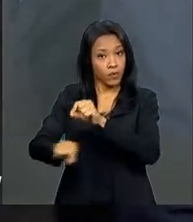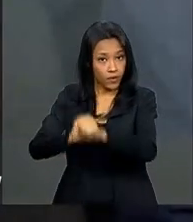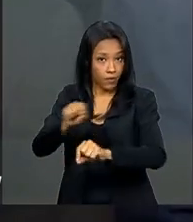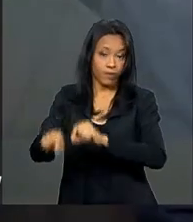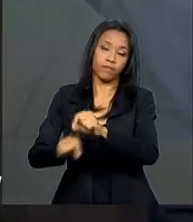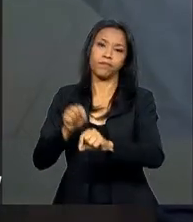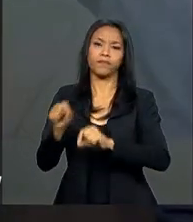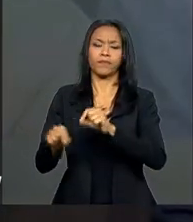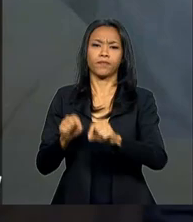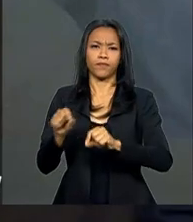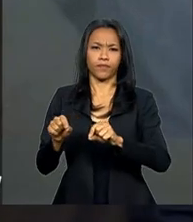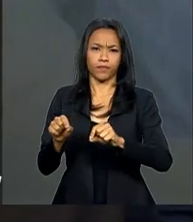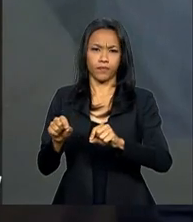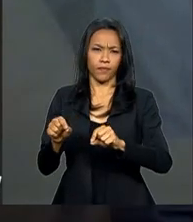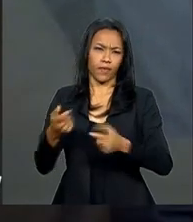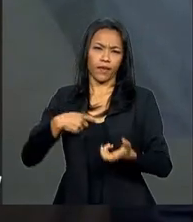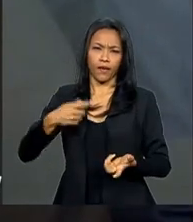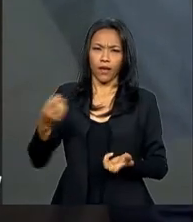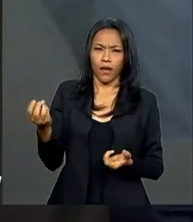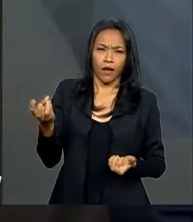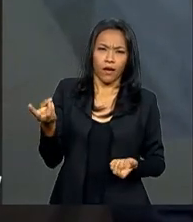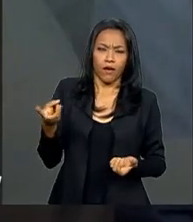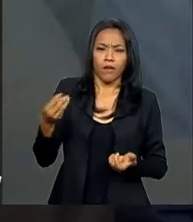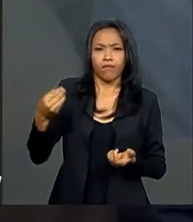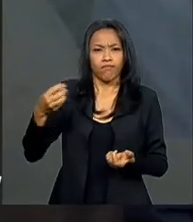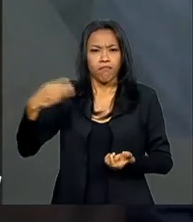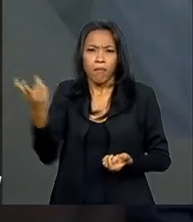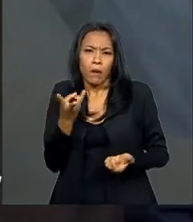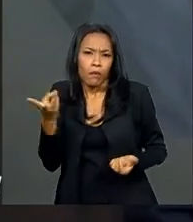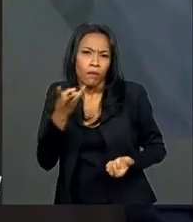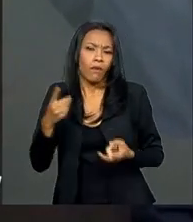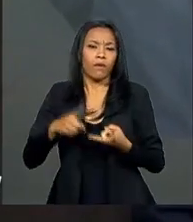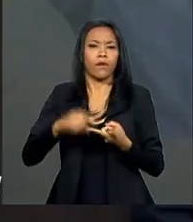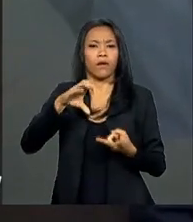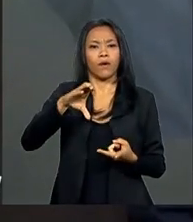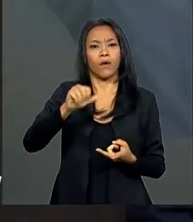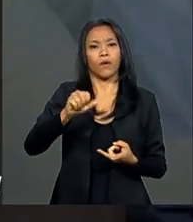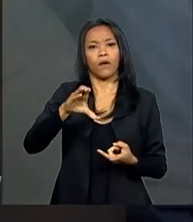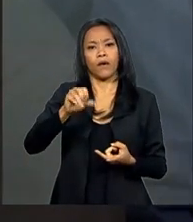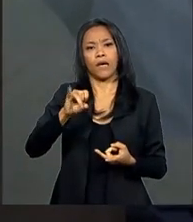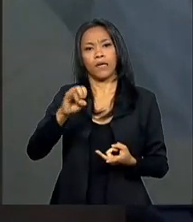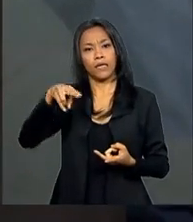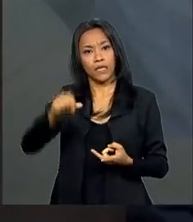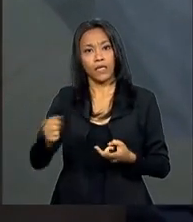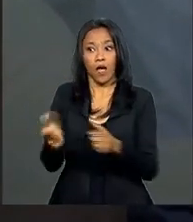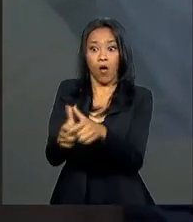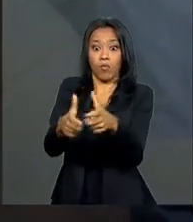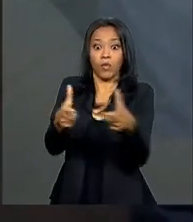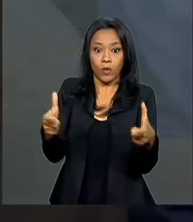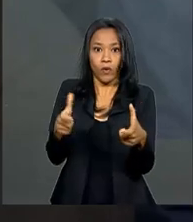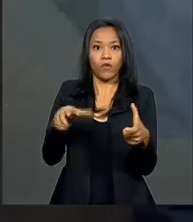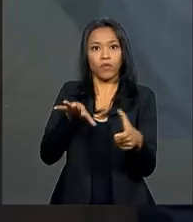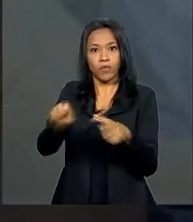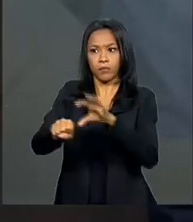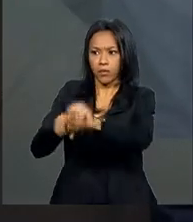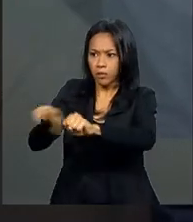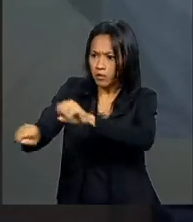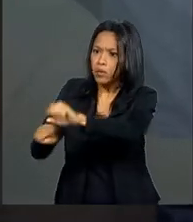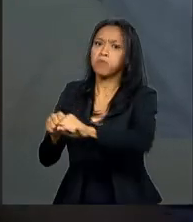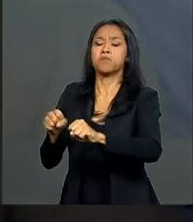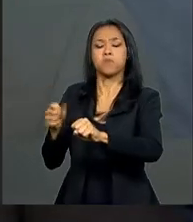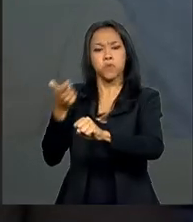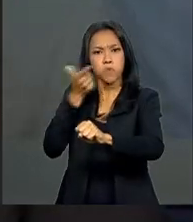de cocaína, maconha, também cresceu substancialmente, portanto, dando o